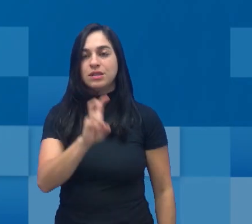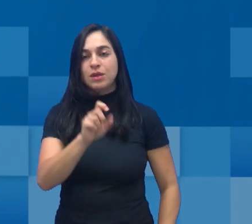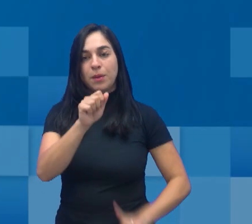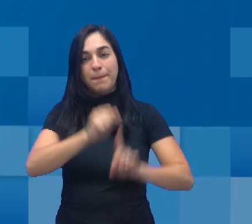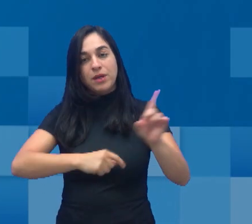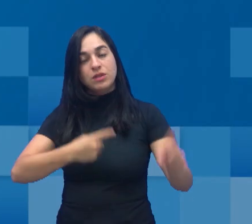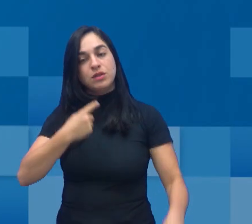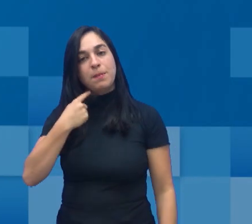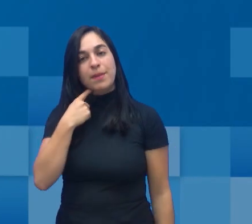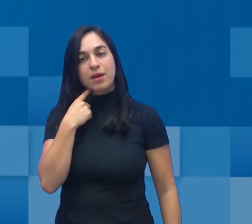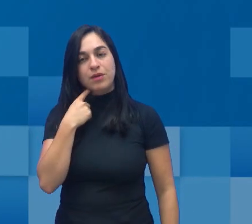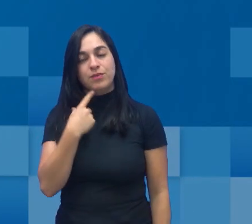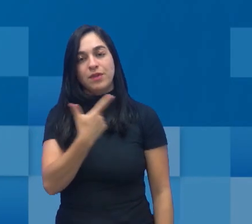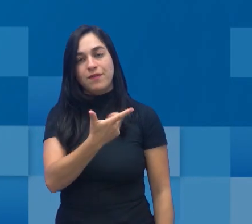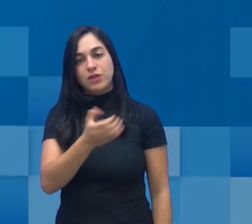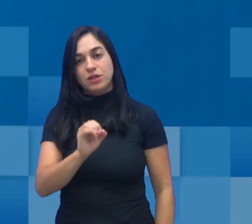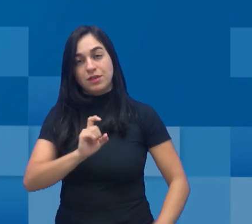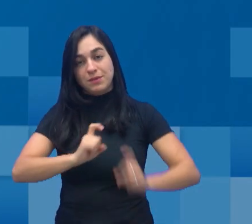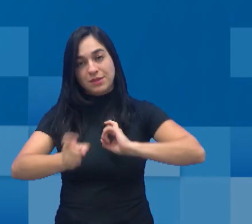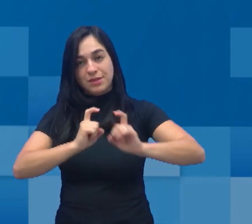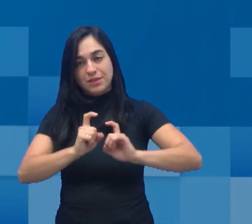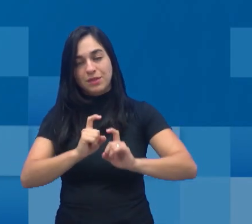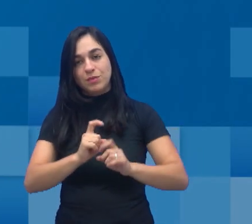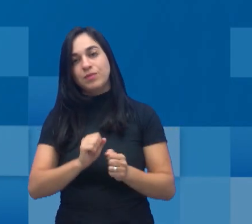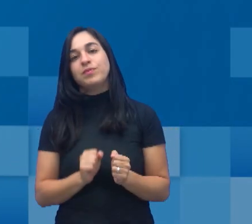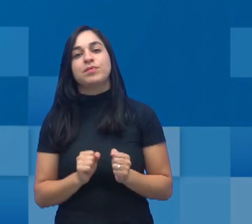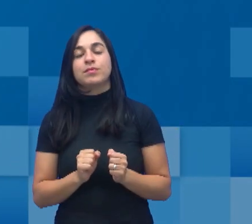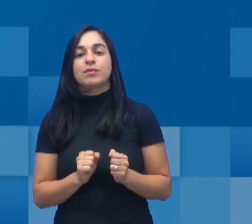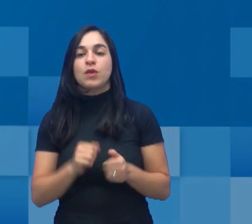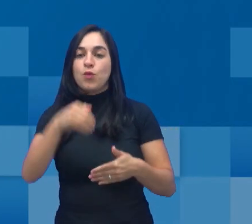ordinária. Aberta a votação.